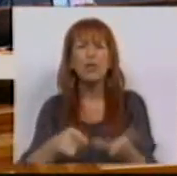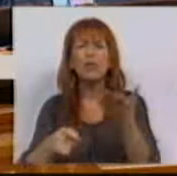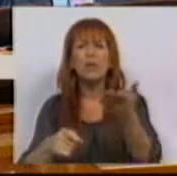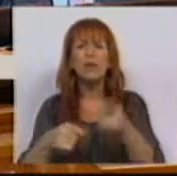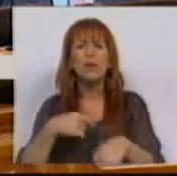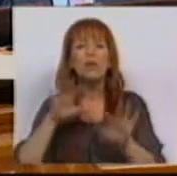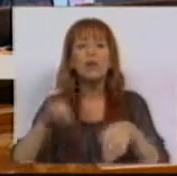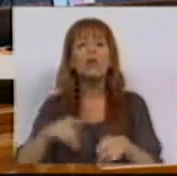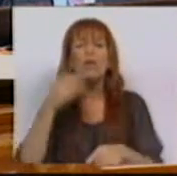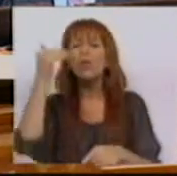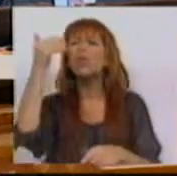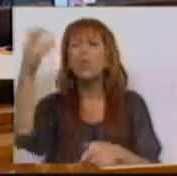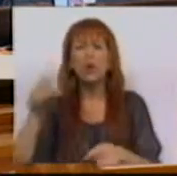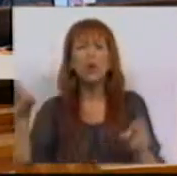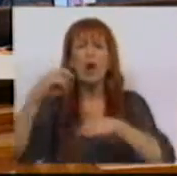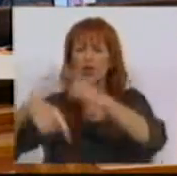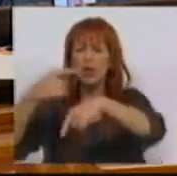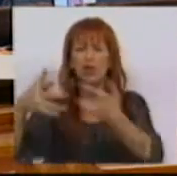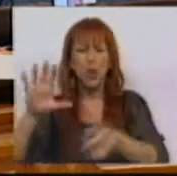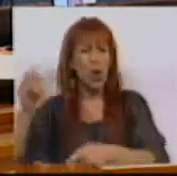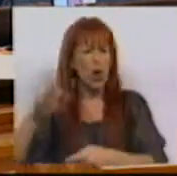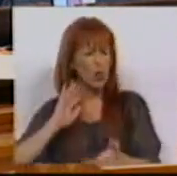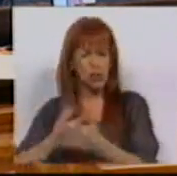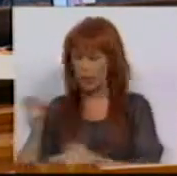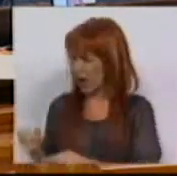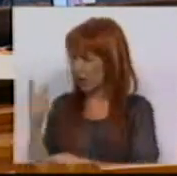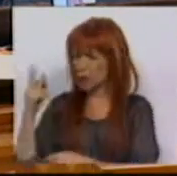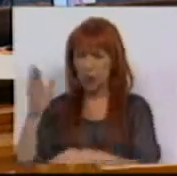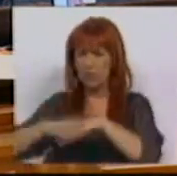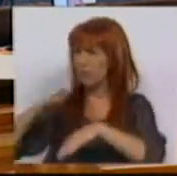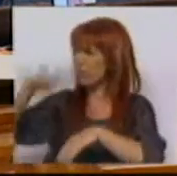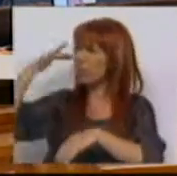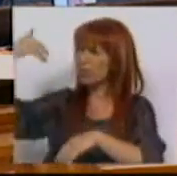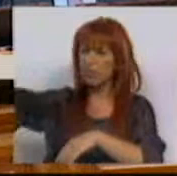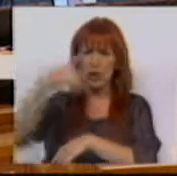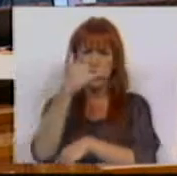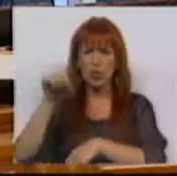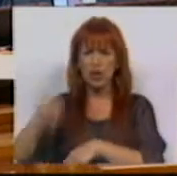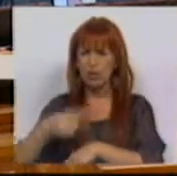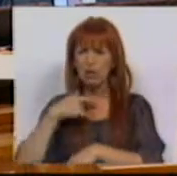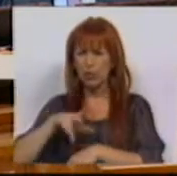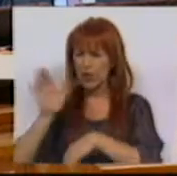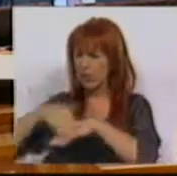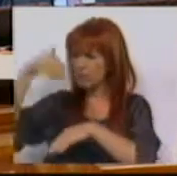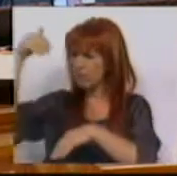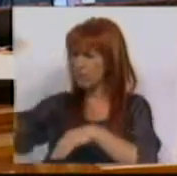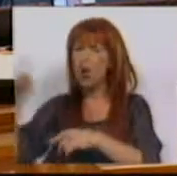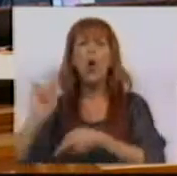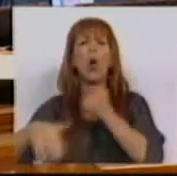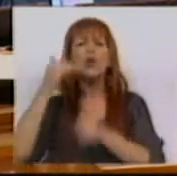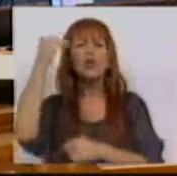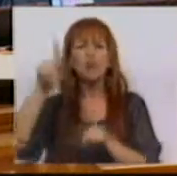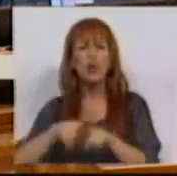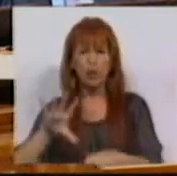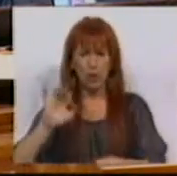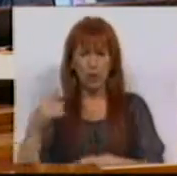terminar, senhor deputado. Qual futuro de novas gerações quando nos últimos 2 anos emigraram mais de 200 mil portugueses? Qual futuro